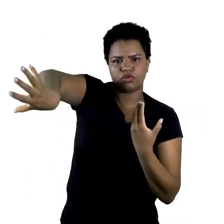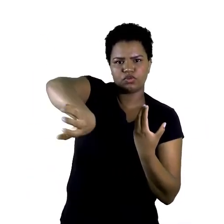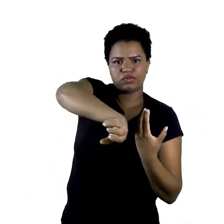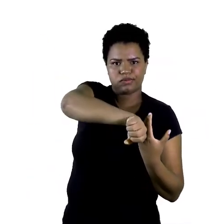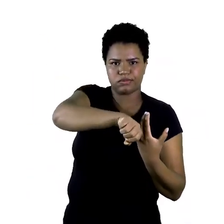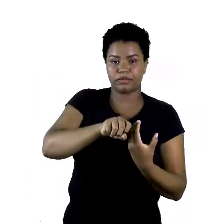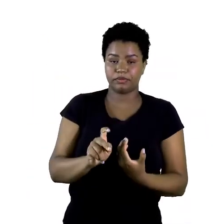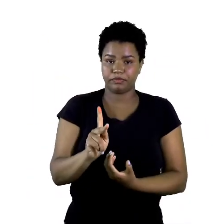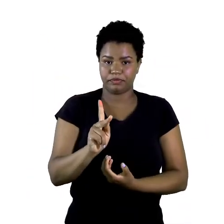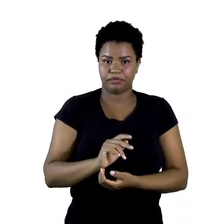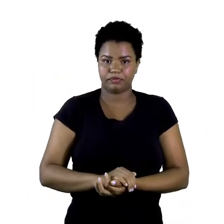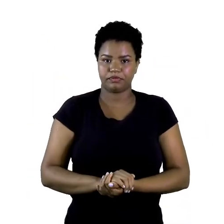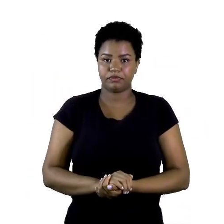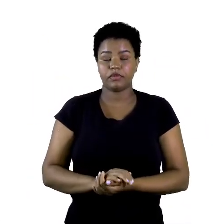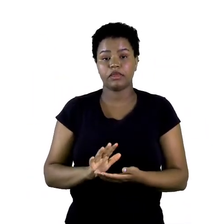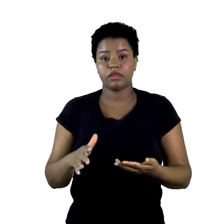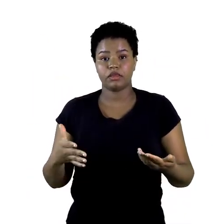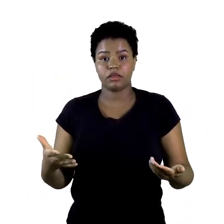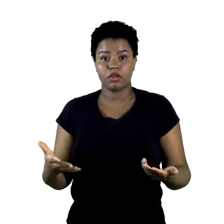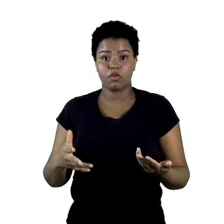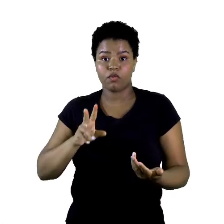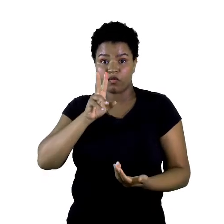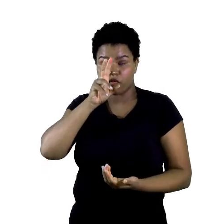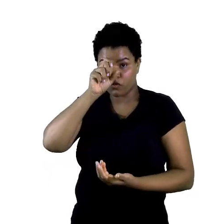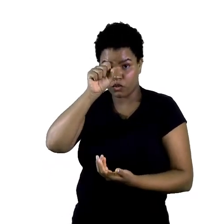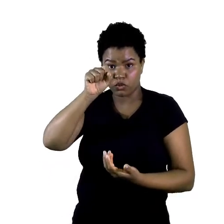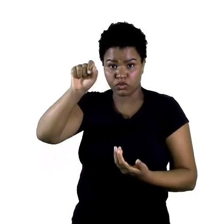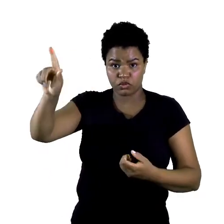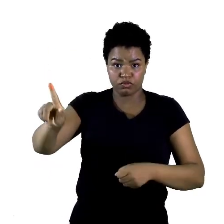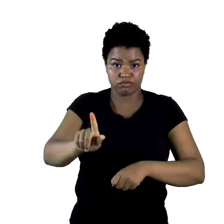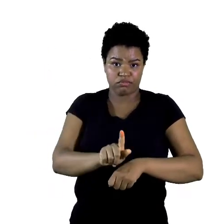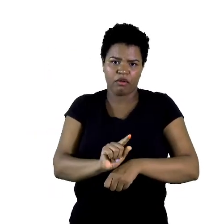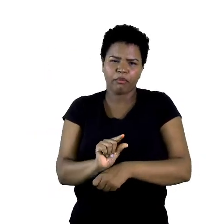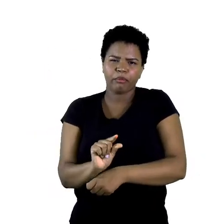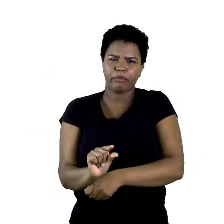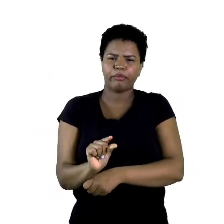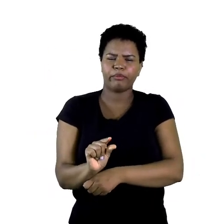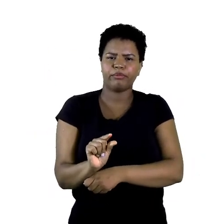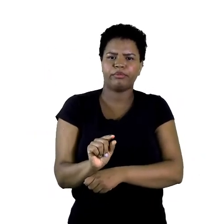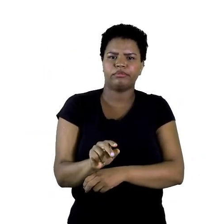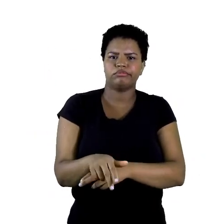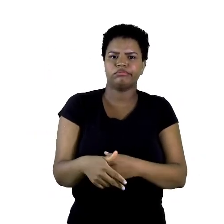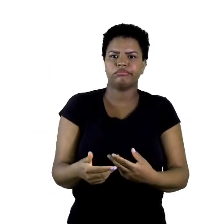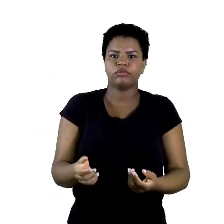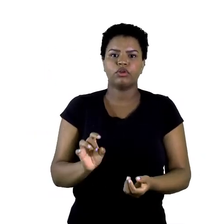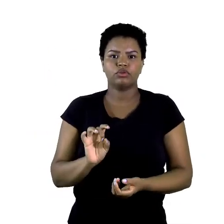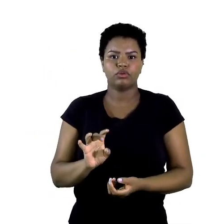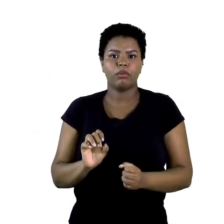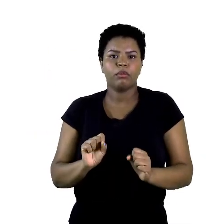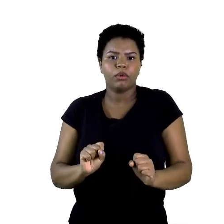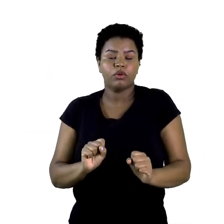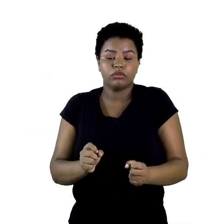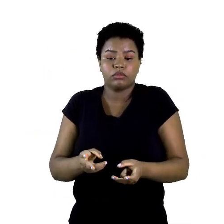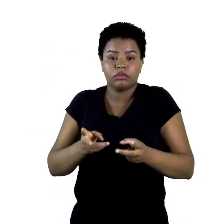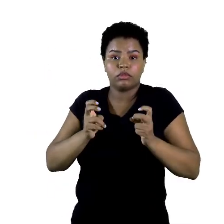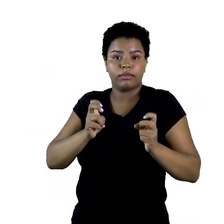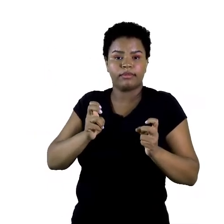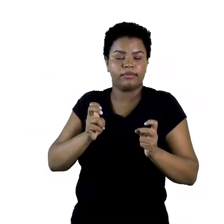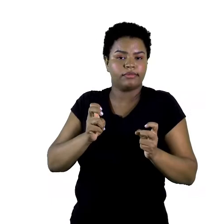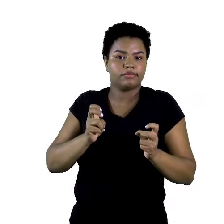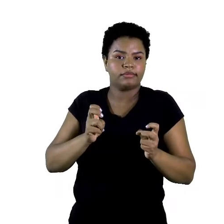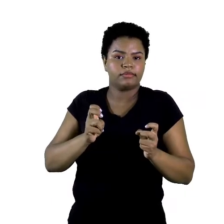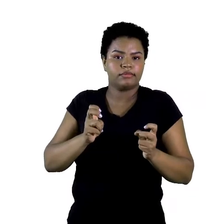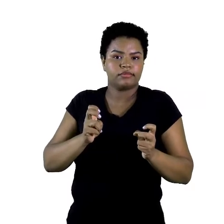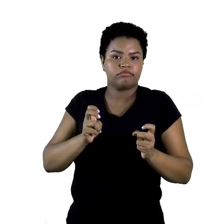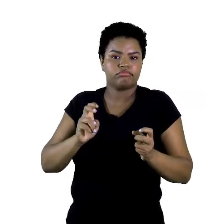ok? Geralmente, a força gravitacional é muito pequena e só se pode ser percebida nos casos em que pelo